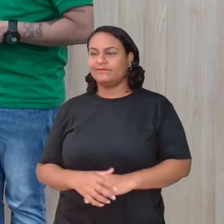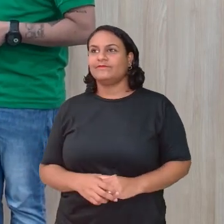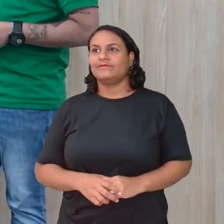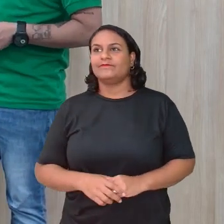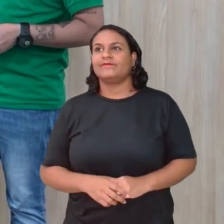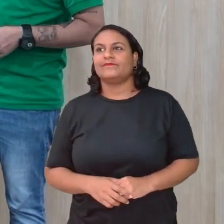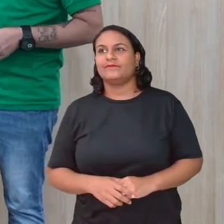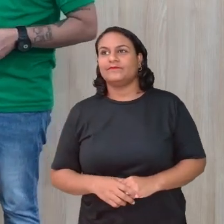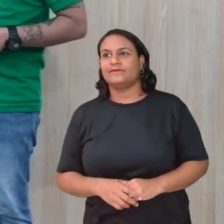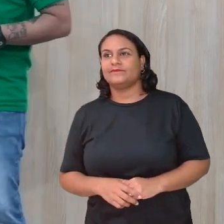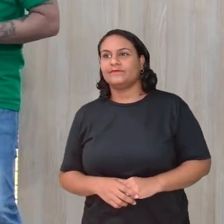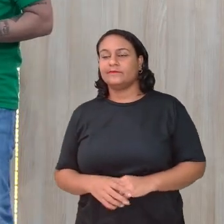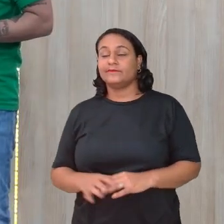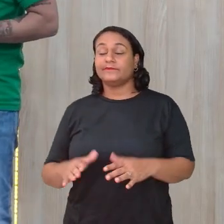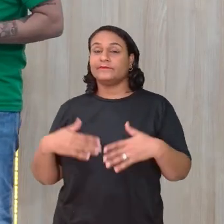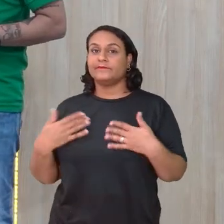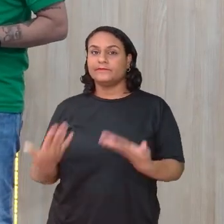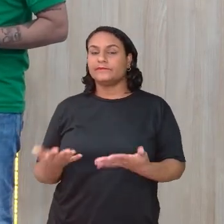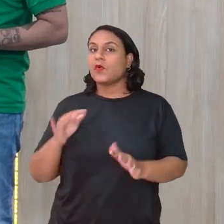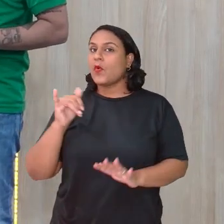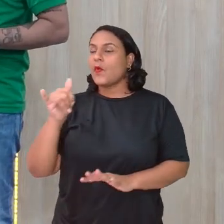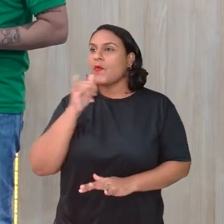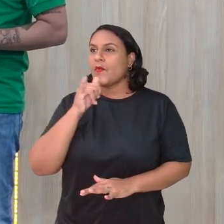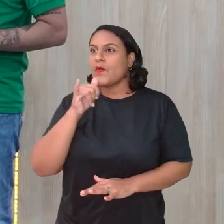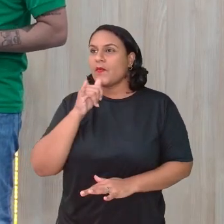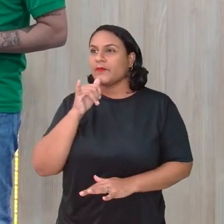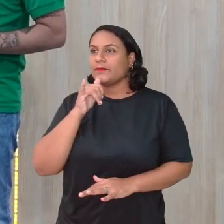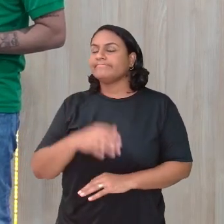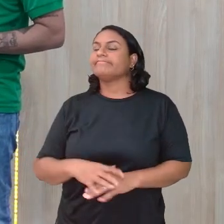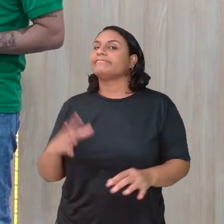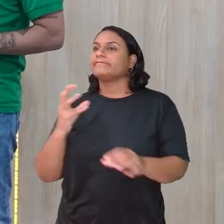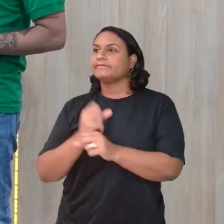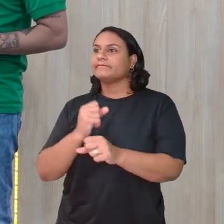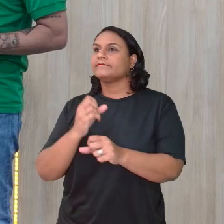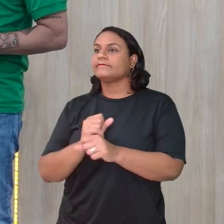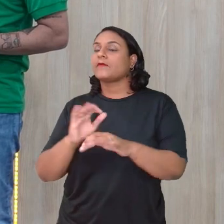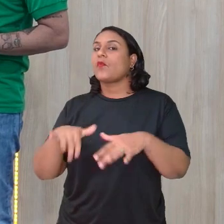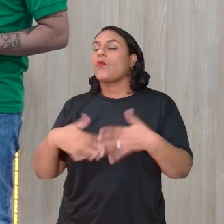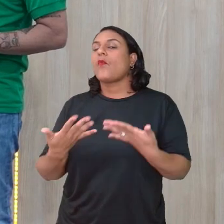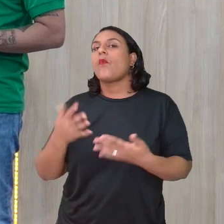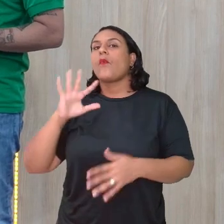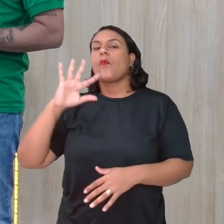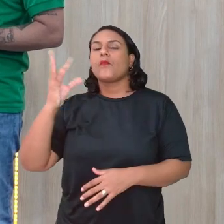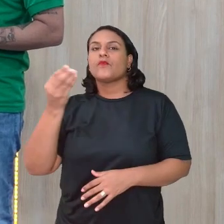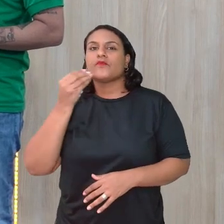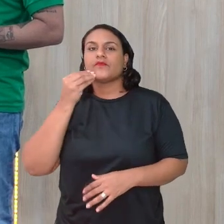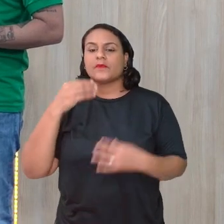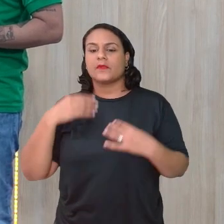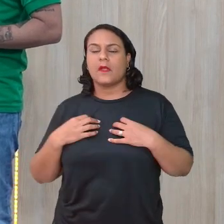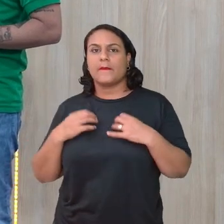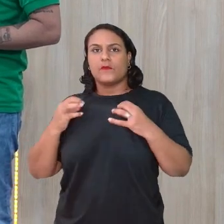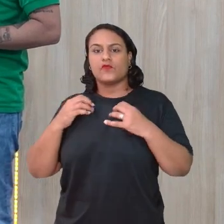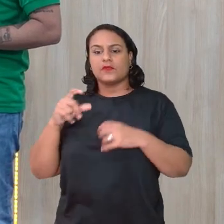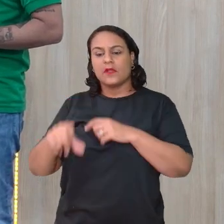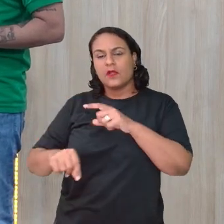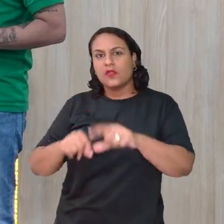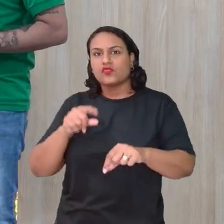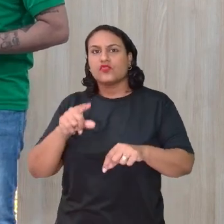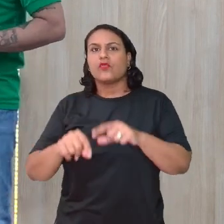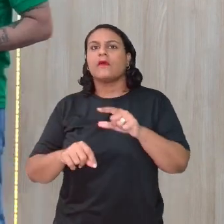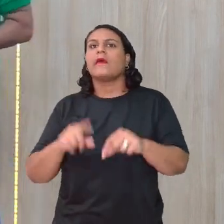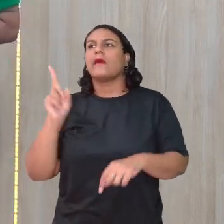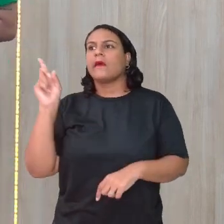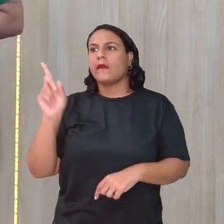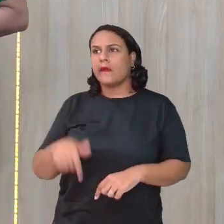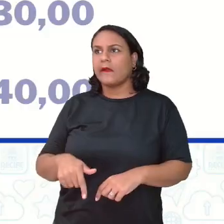lá. Então vamos supor aqui que eu queira calcular qual é a probabilidade de que a blusa que ela escolheu